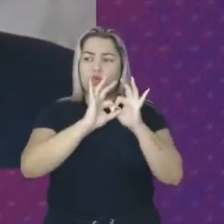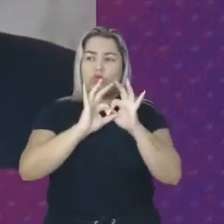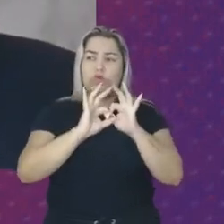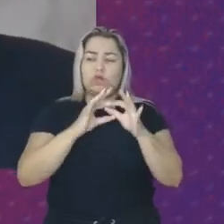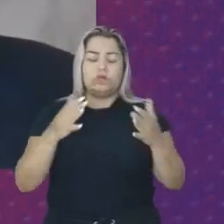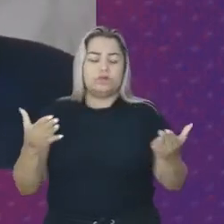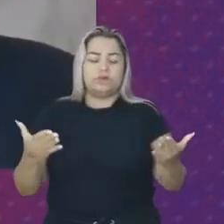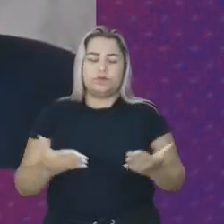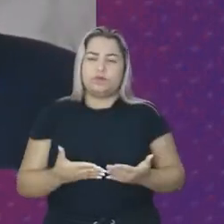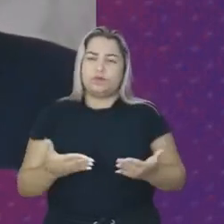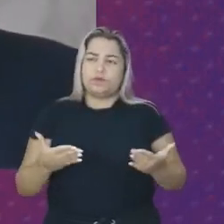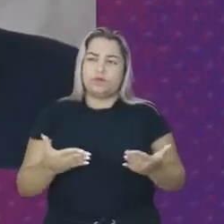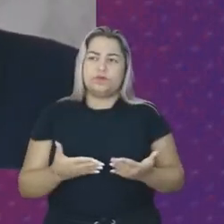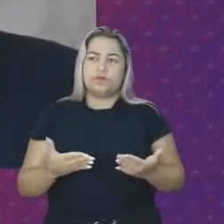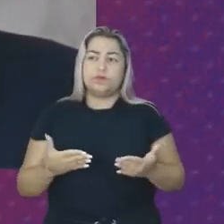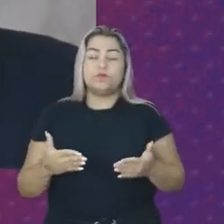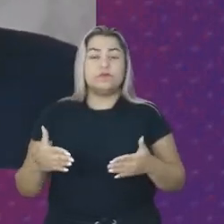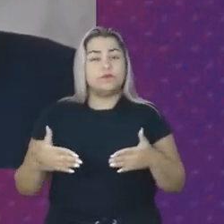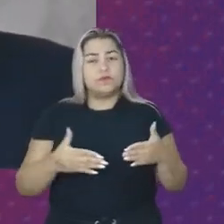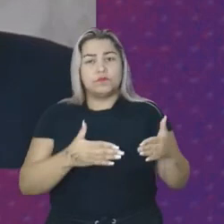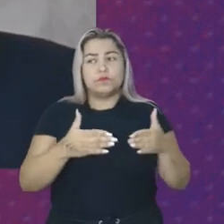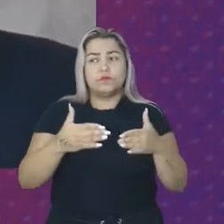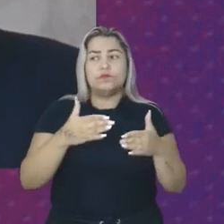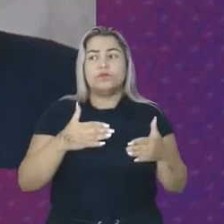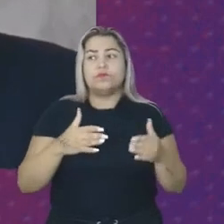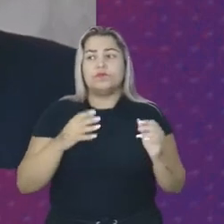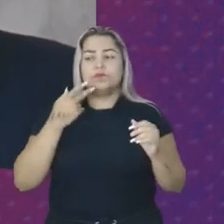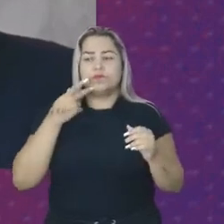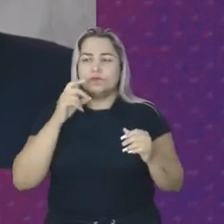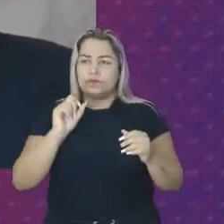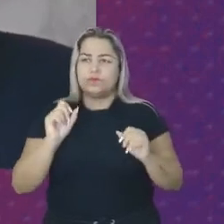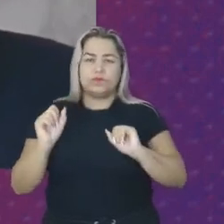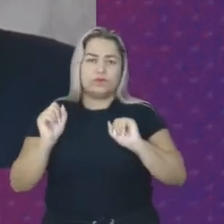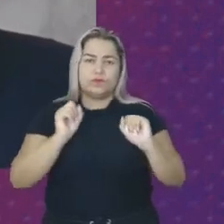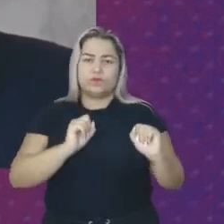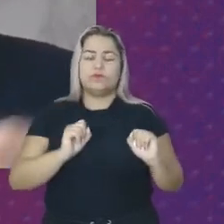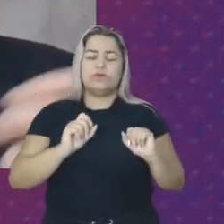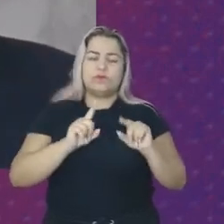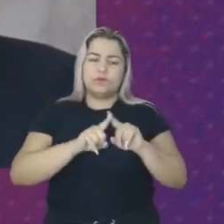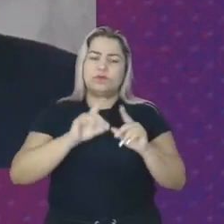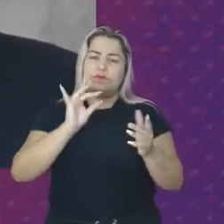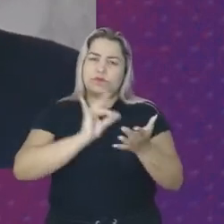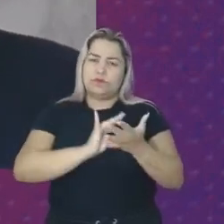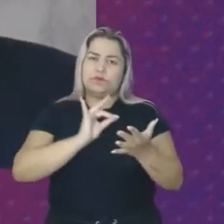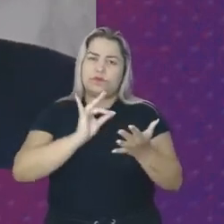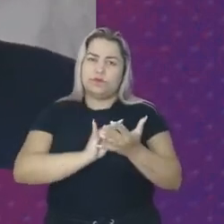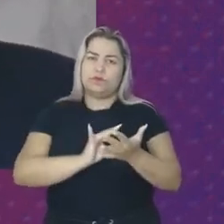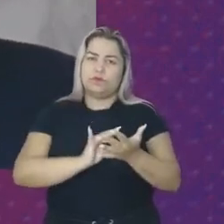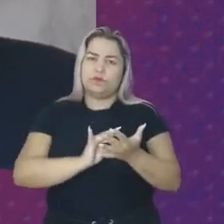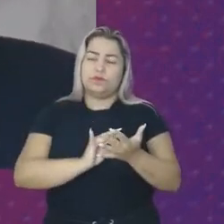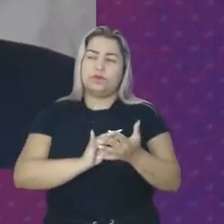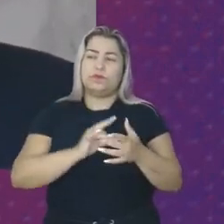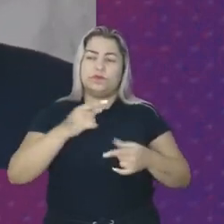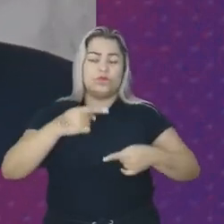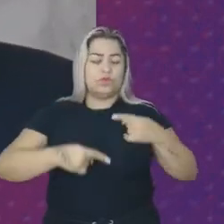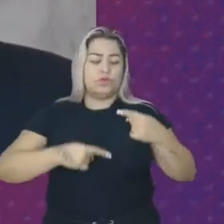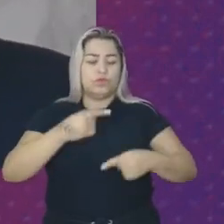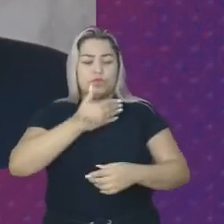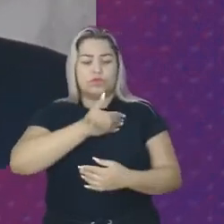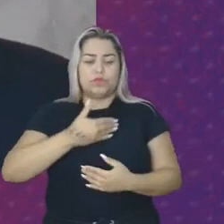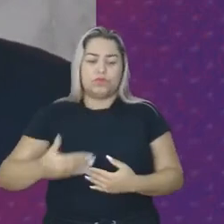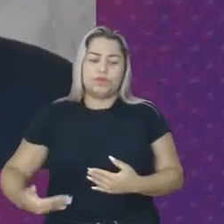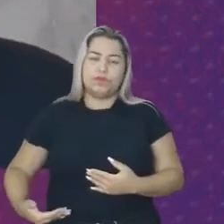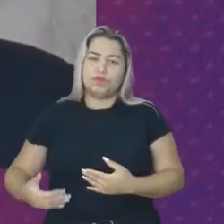esse momento, a essa jornada, para que nós possamos, de fato, consolidar políticas públicas para